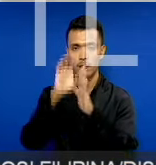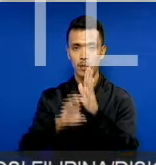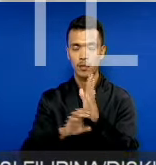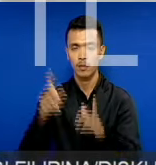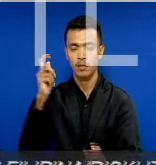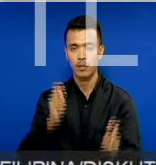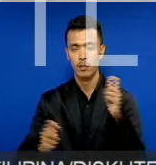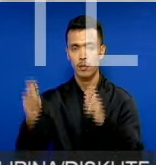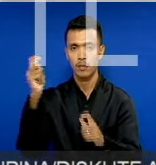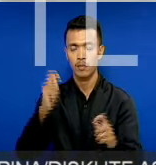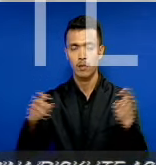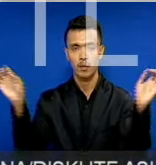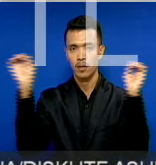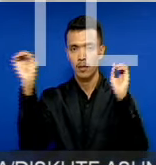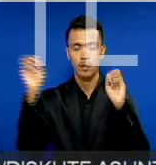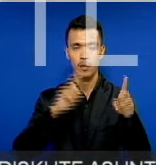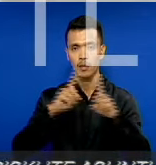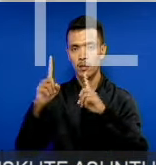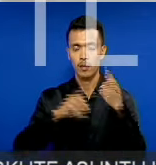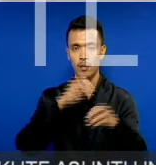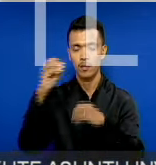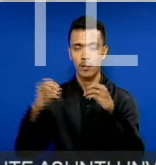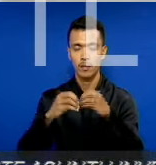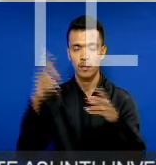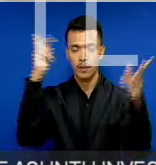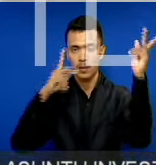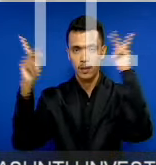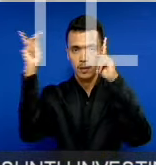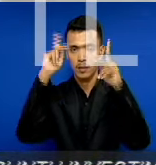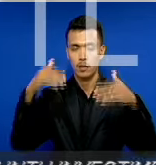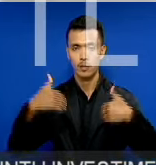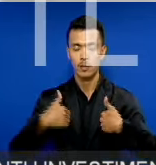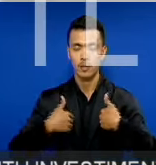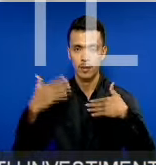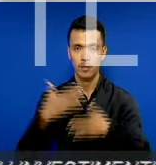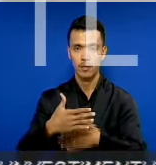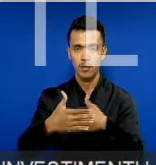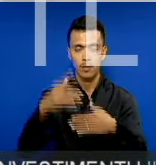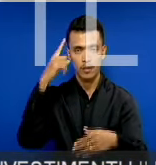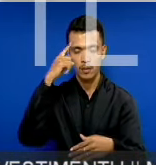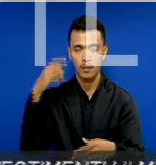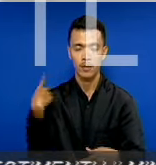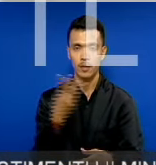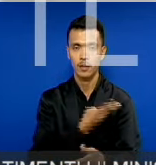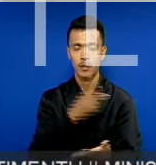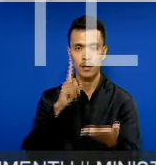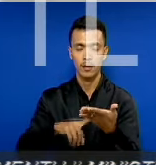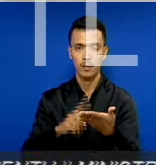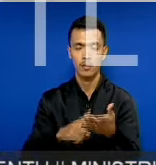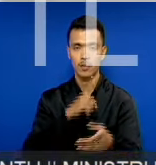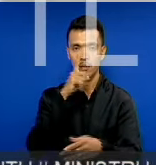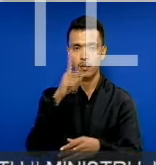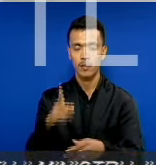neba la culia com ba caso concreto ruma e processo nene laran. Tamba e tala discute processo concreto e processo